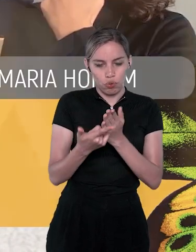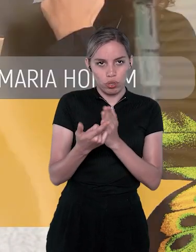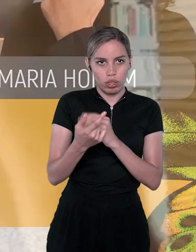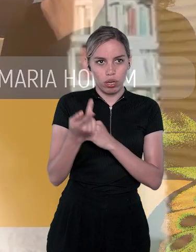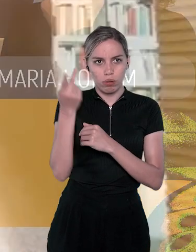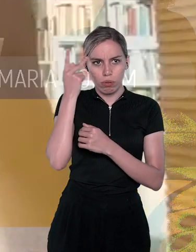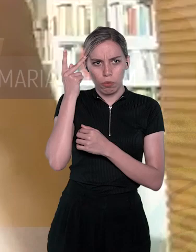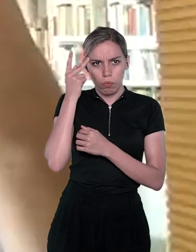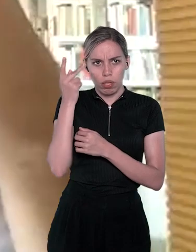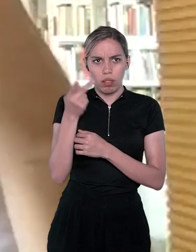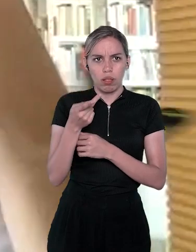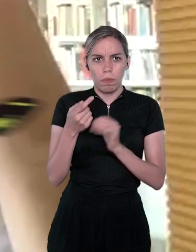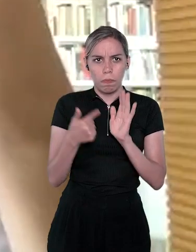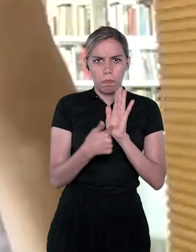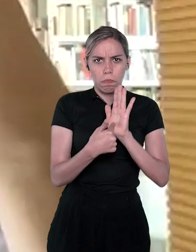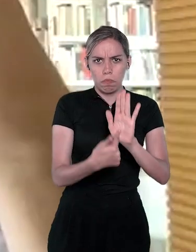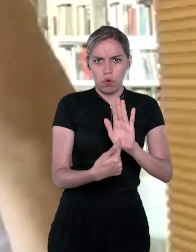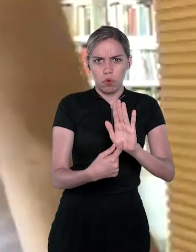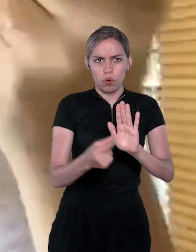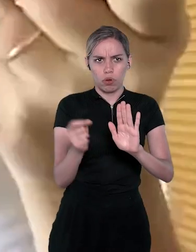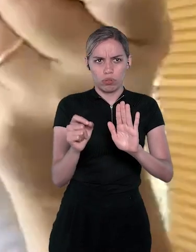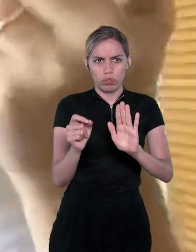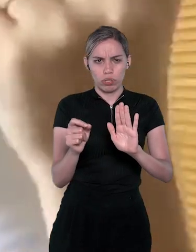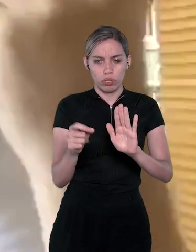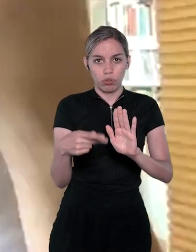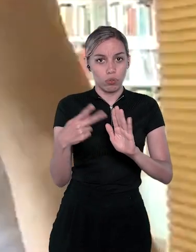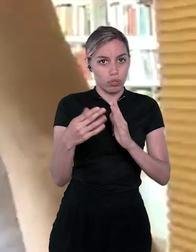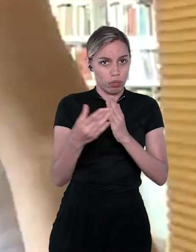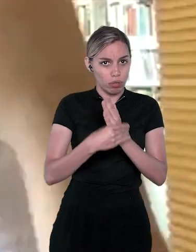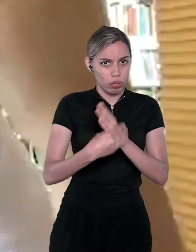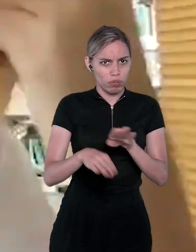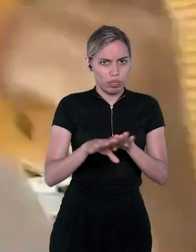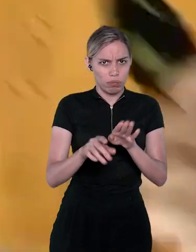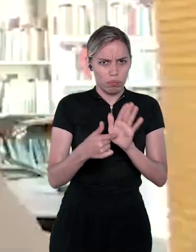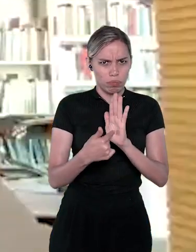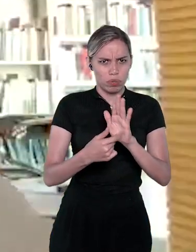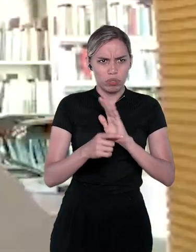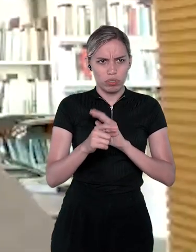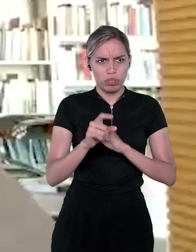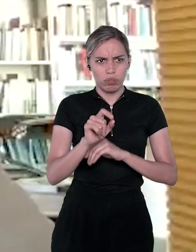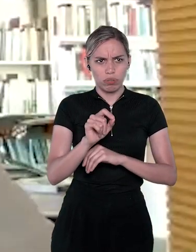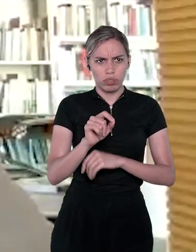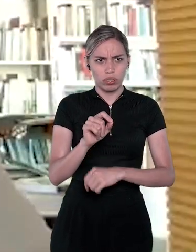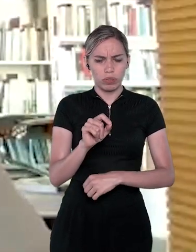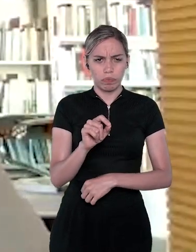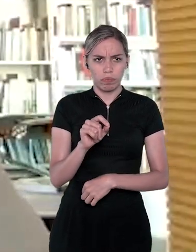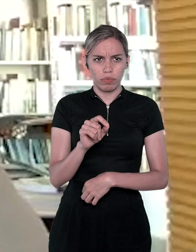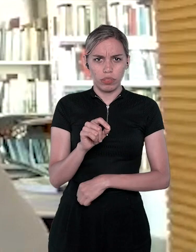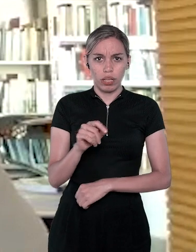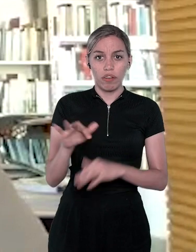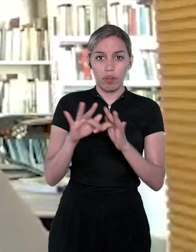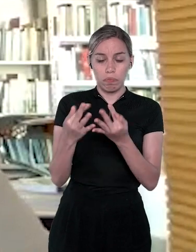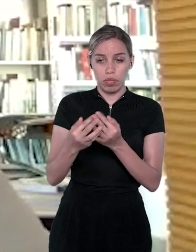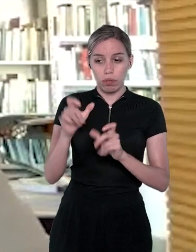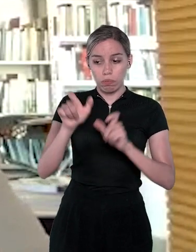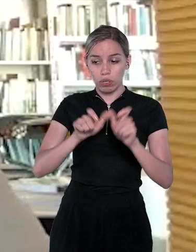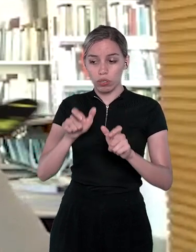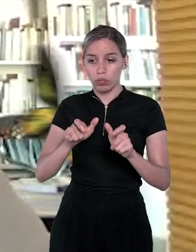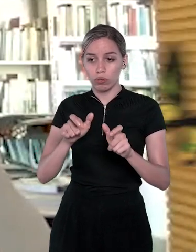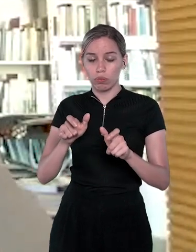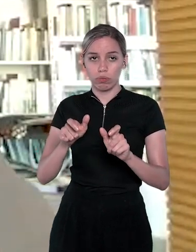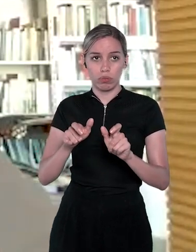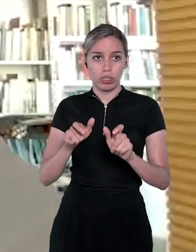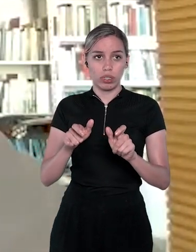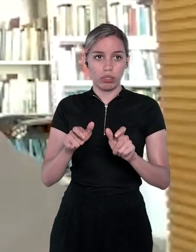da Folha de São Paulo, traz uma realidade, que engraçado, está no seu livro contido, sobre as famílias e as pessoas que deixaram de se